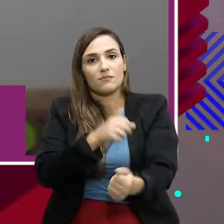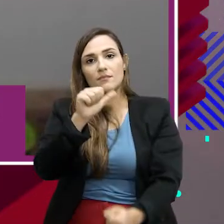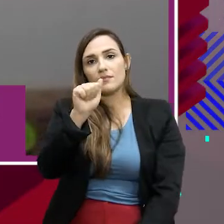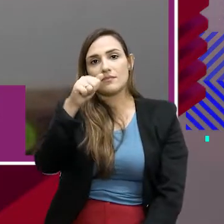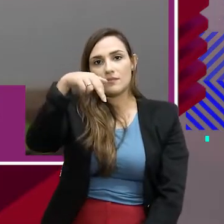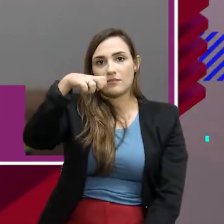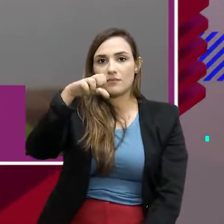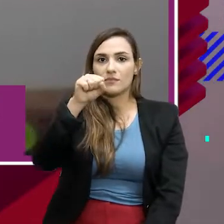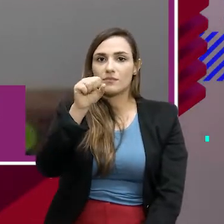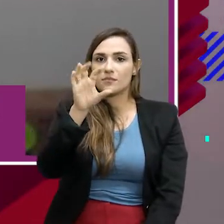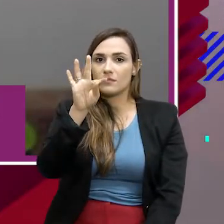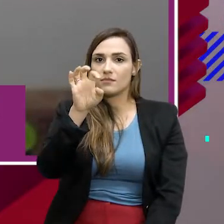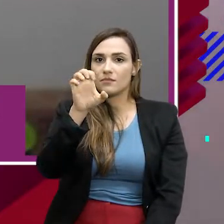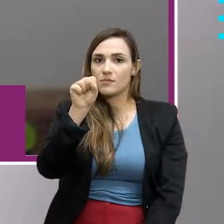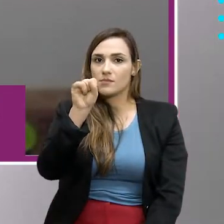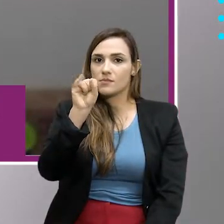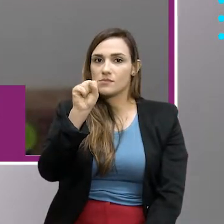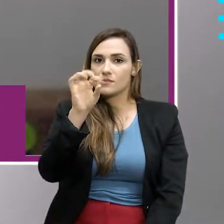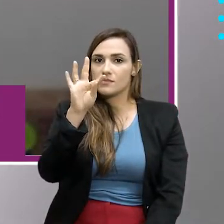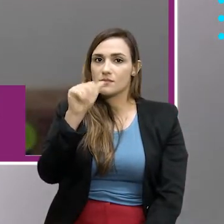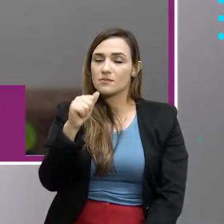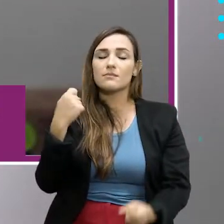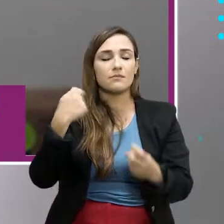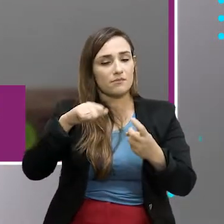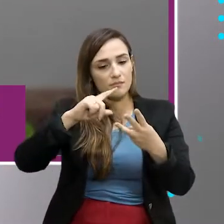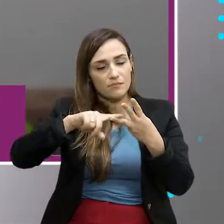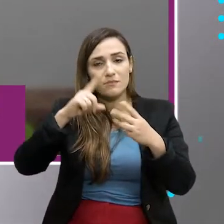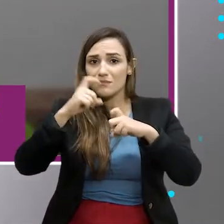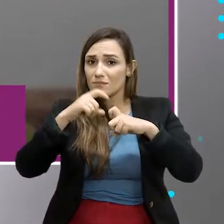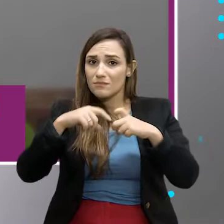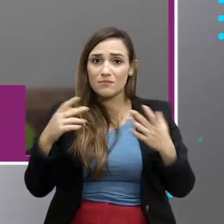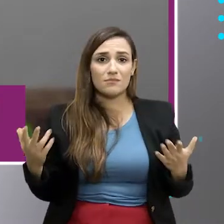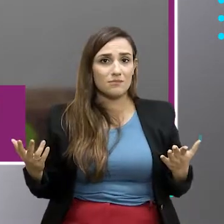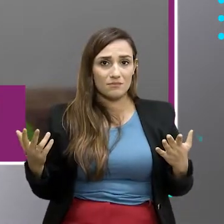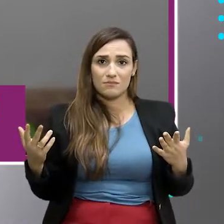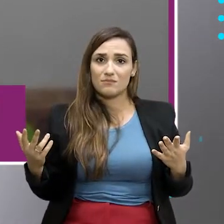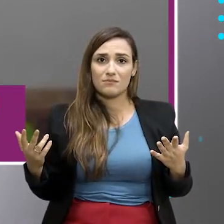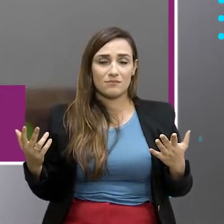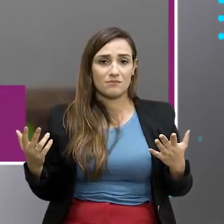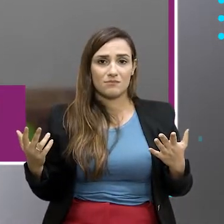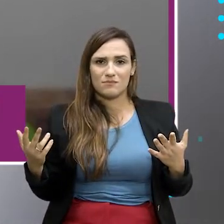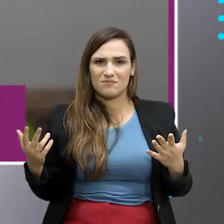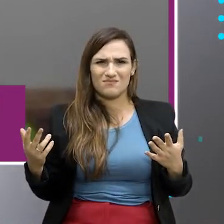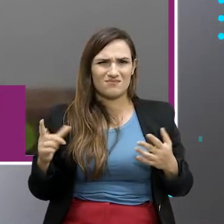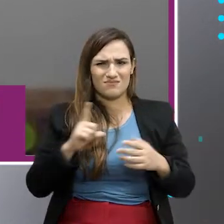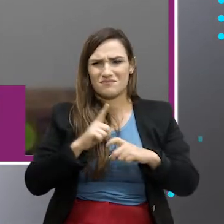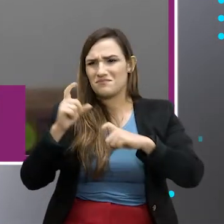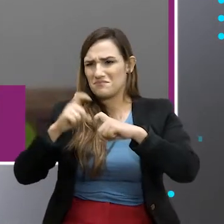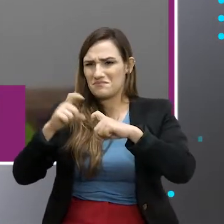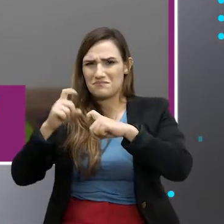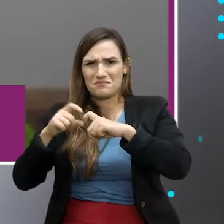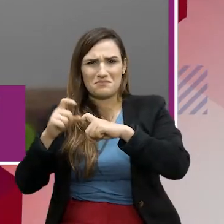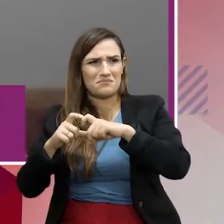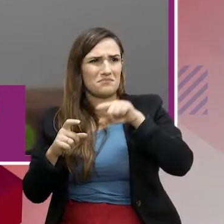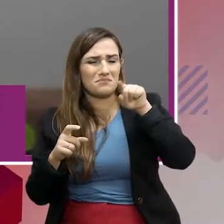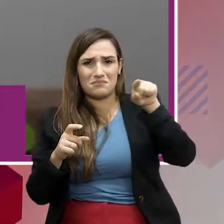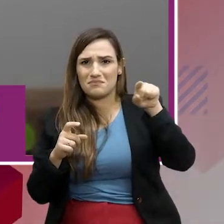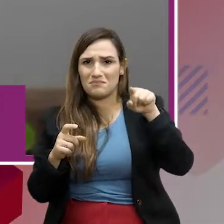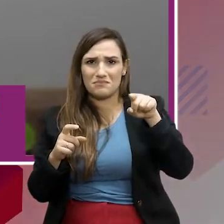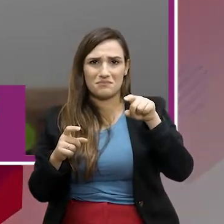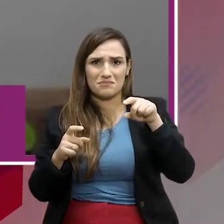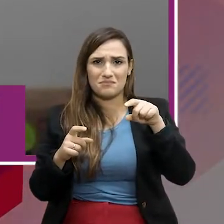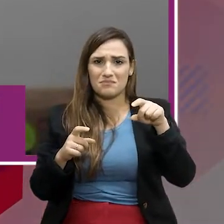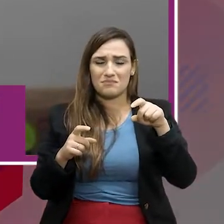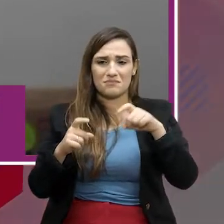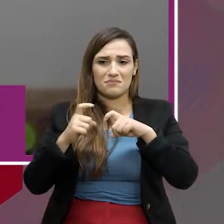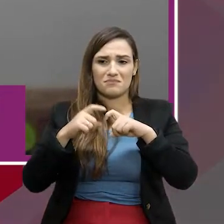preciso de anestesista, eu preciso do leito da CTI, eu preciso de médico. Principalmente nas outras ondas, a gente precisou